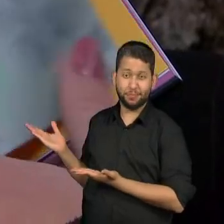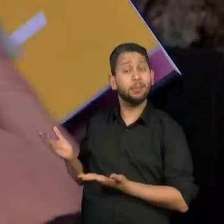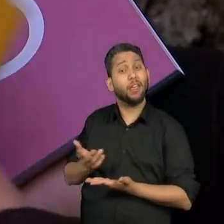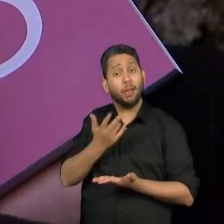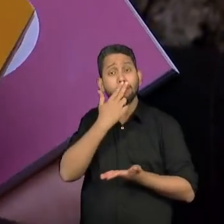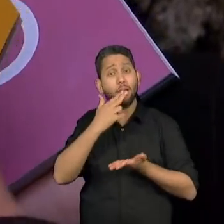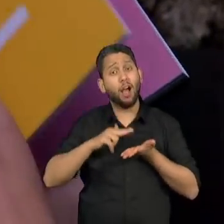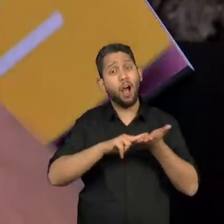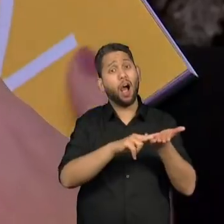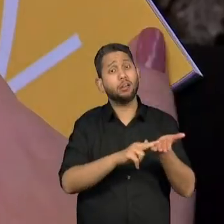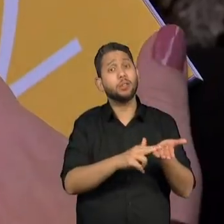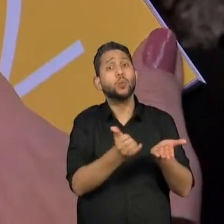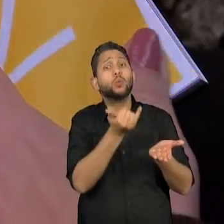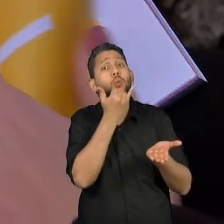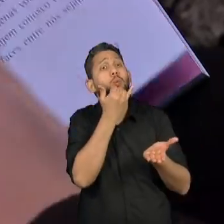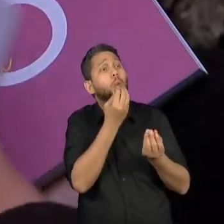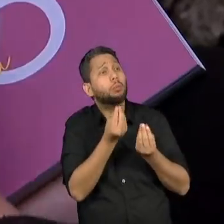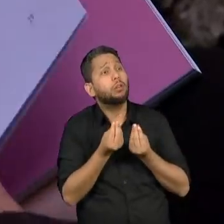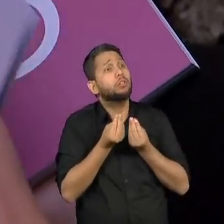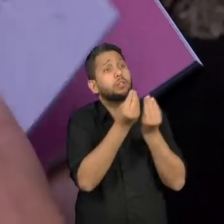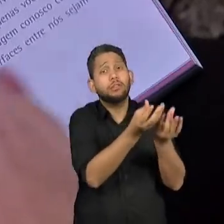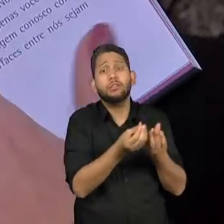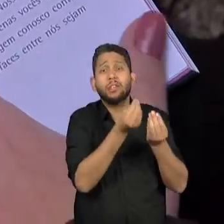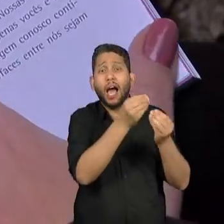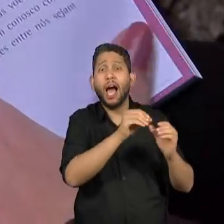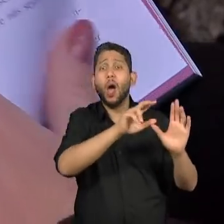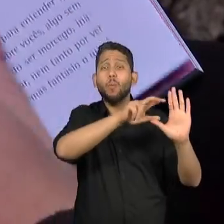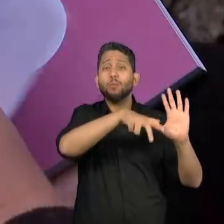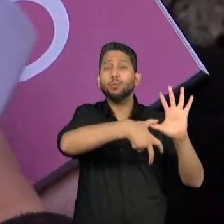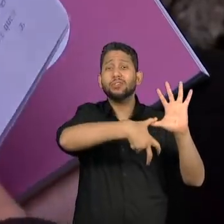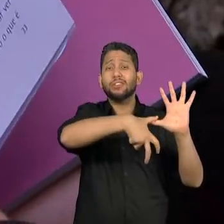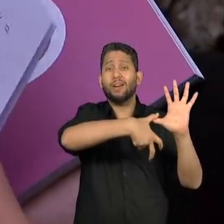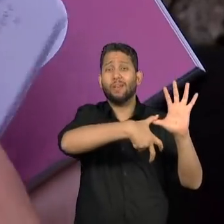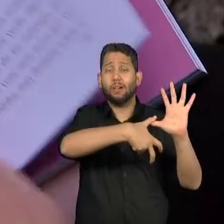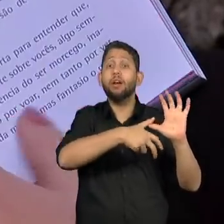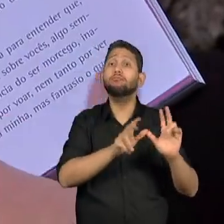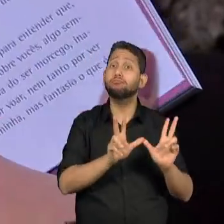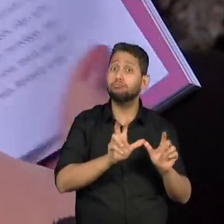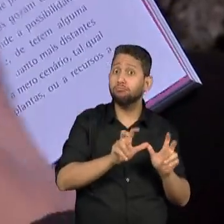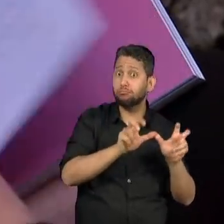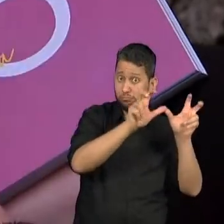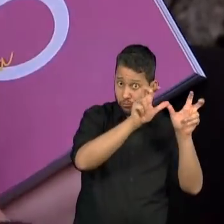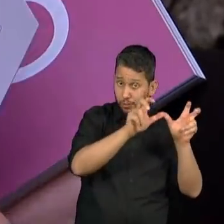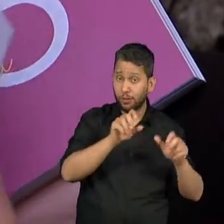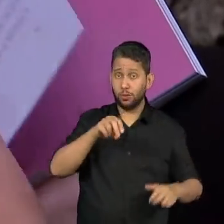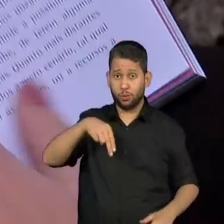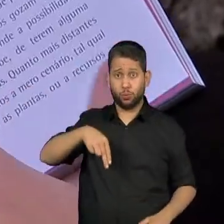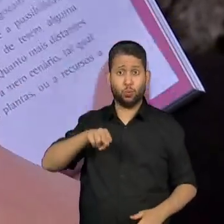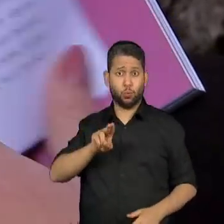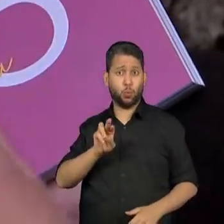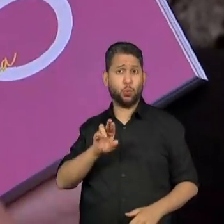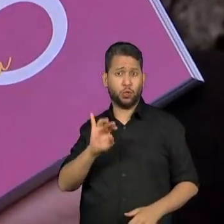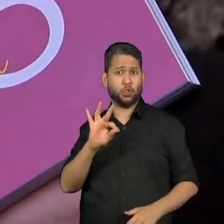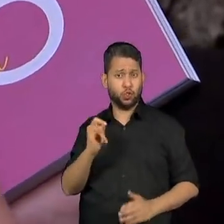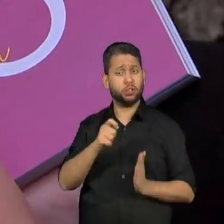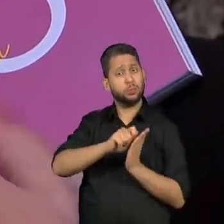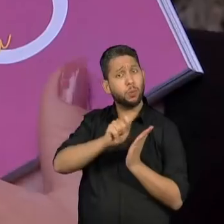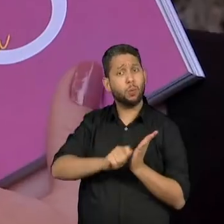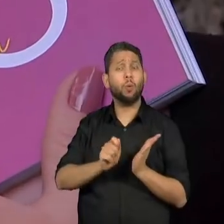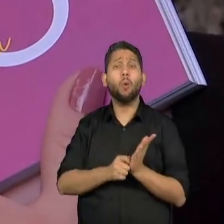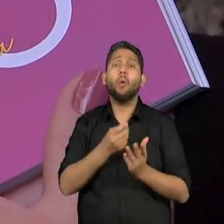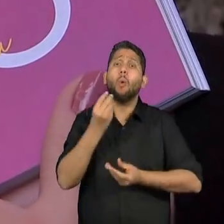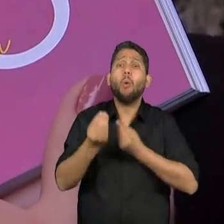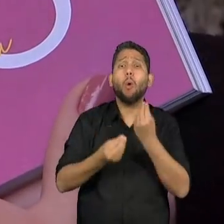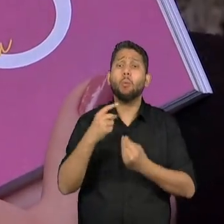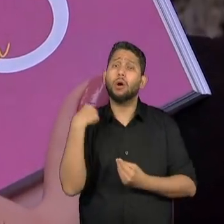com ilustrações de Raíza Curti, traz reflexões de Nurit Ben-Sussan sobre como a humanidade